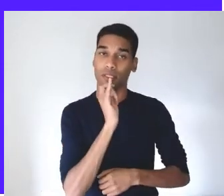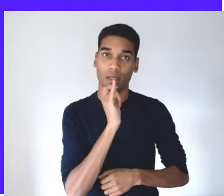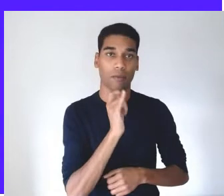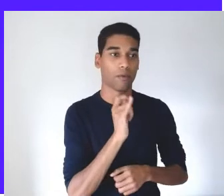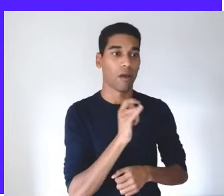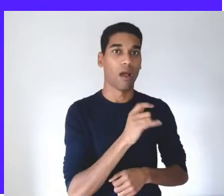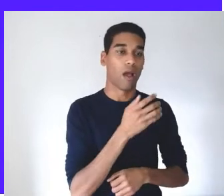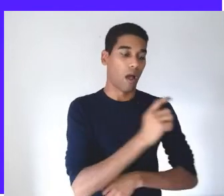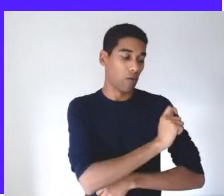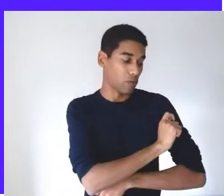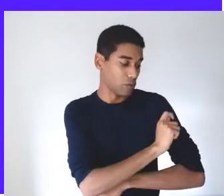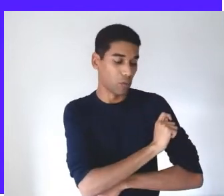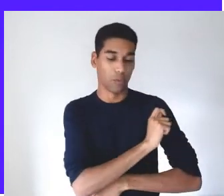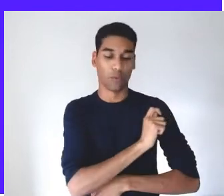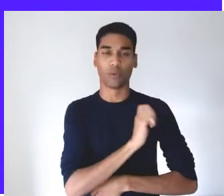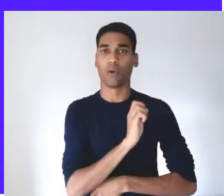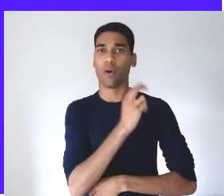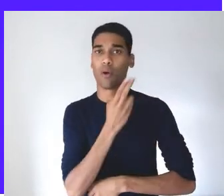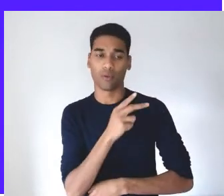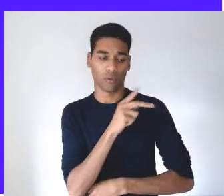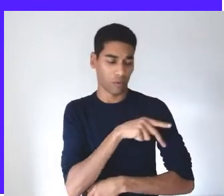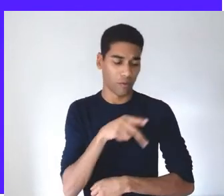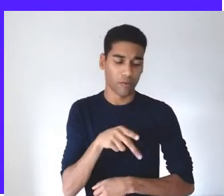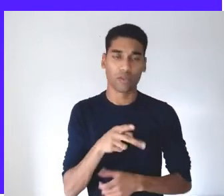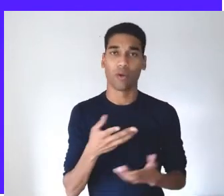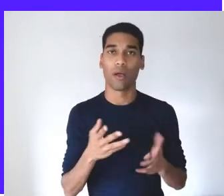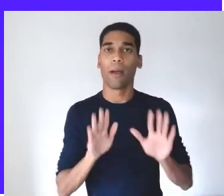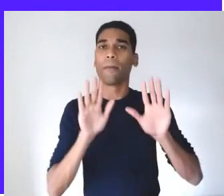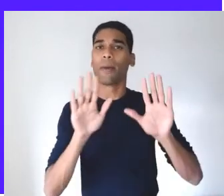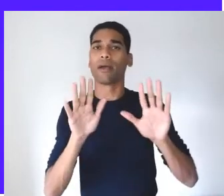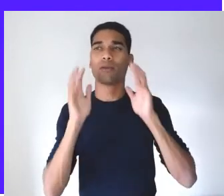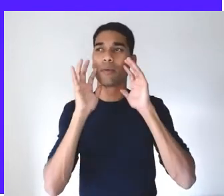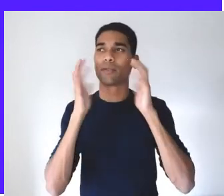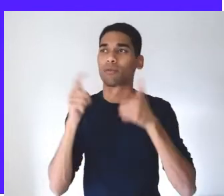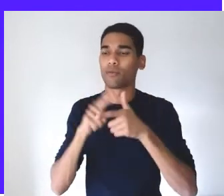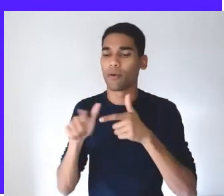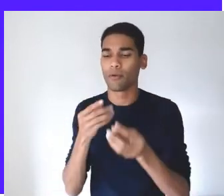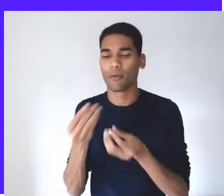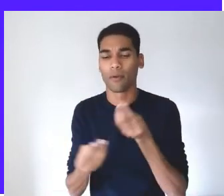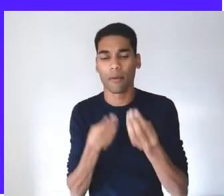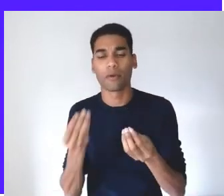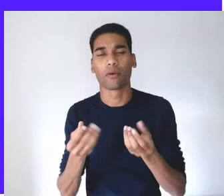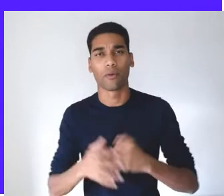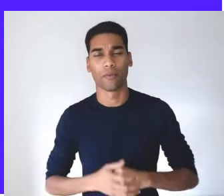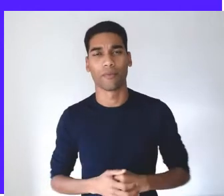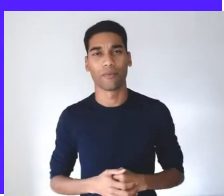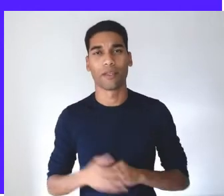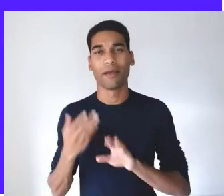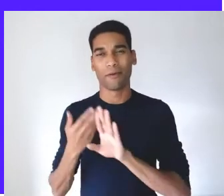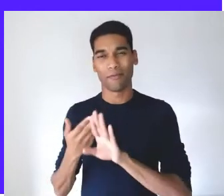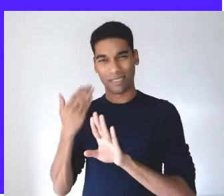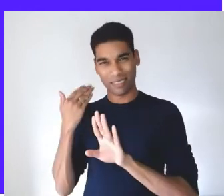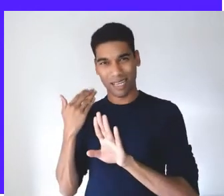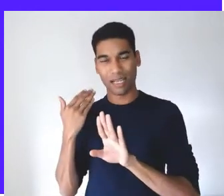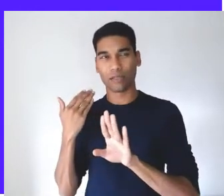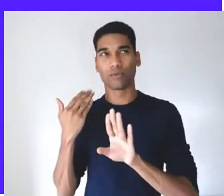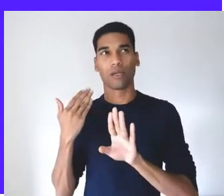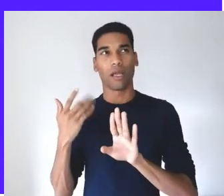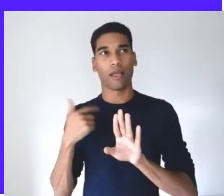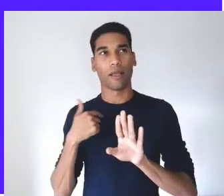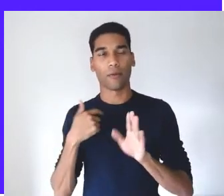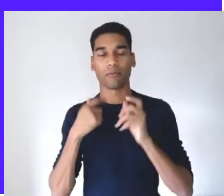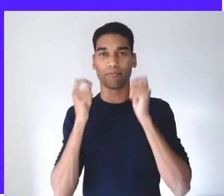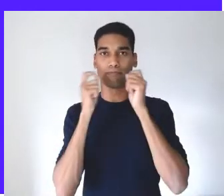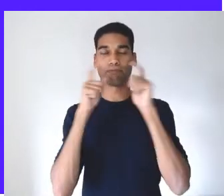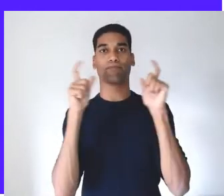e para soluções? Eu acho que o que me chamou um pouco no início, assim, me deu uma sacudida, foi assim, eu